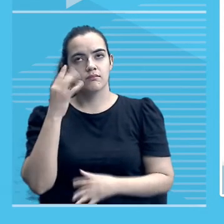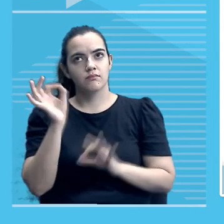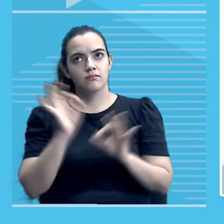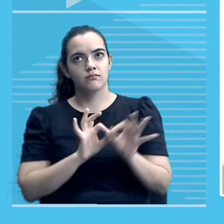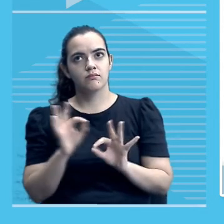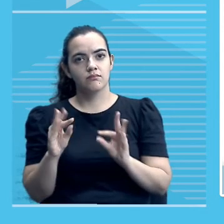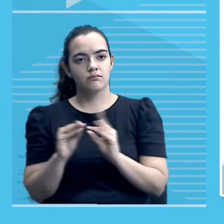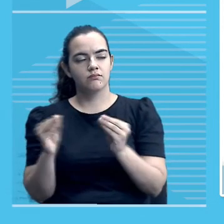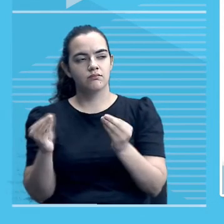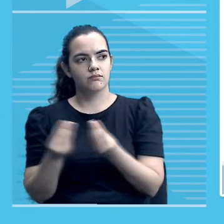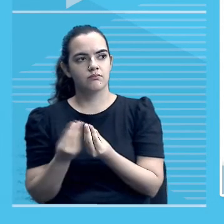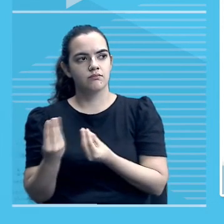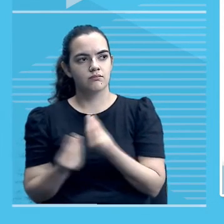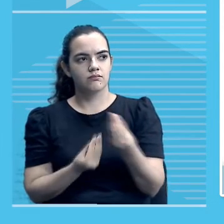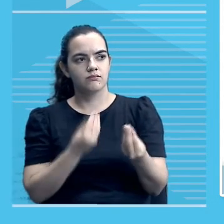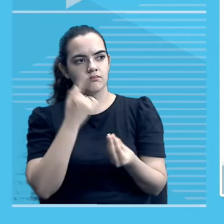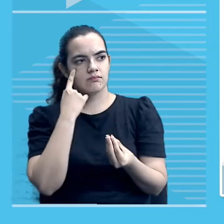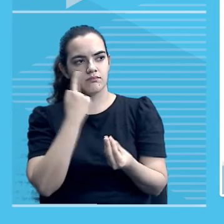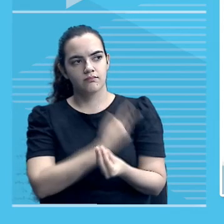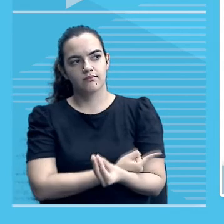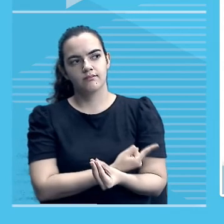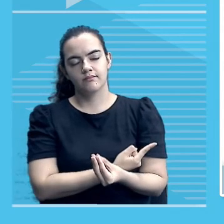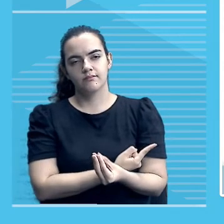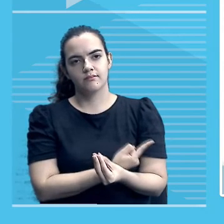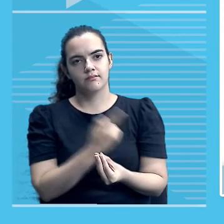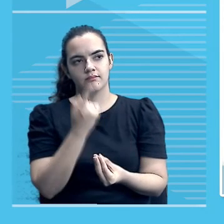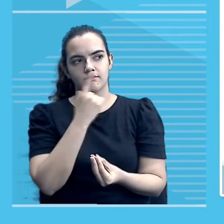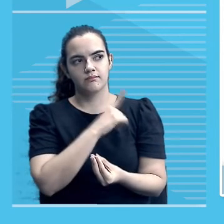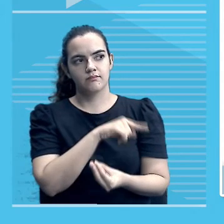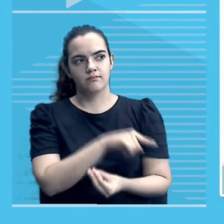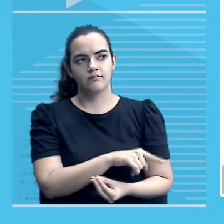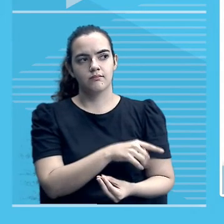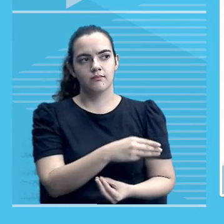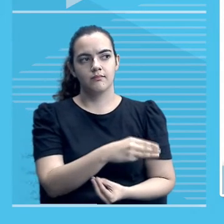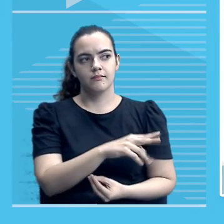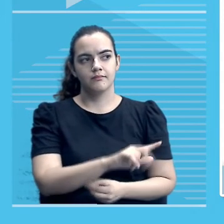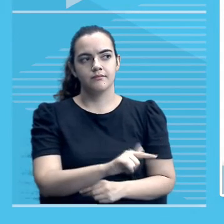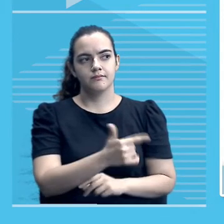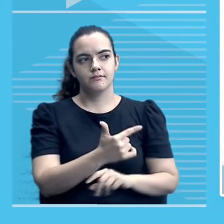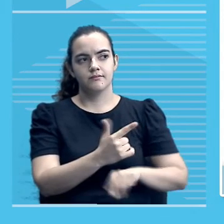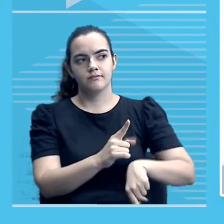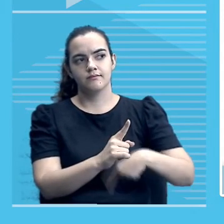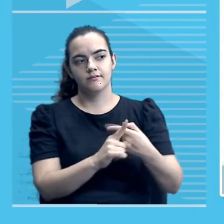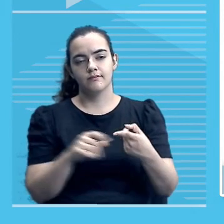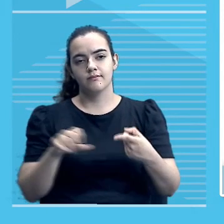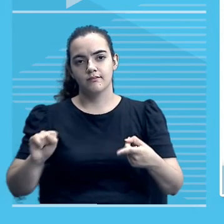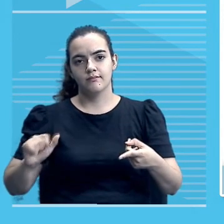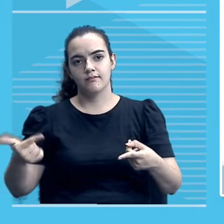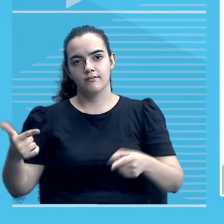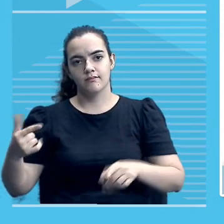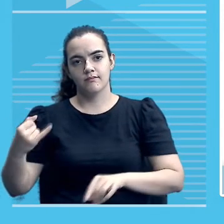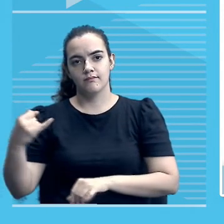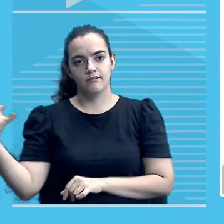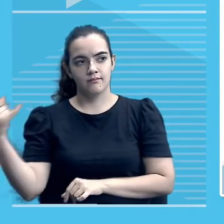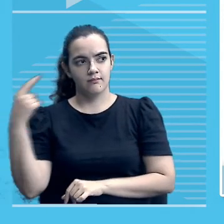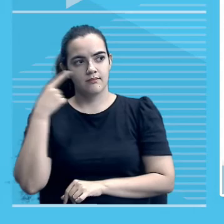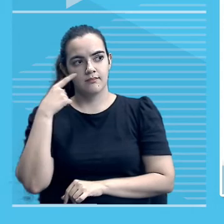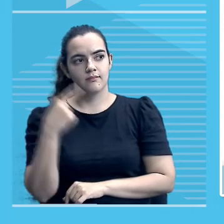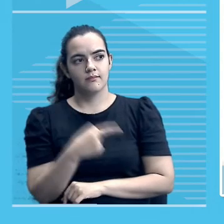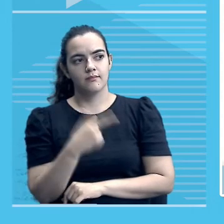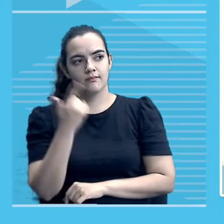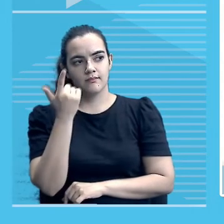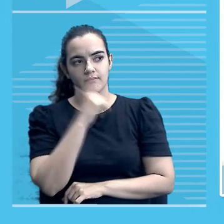cargas, você vai encontrar essa fórmula. M2S2. Aí foi simplificado, pessoal. Simplificado para ficar